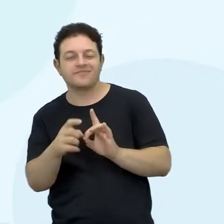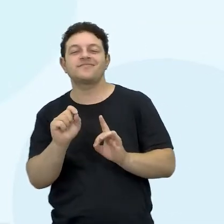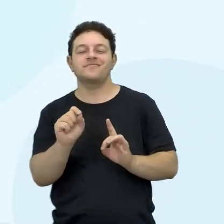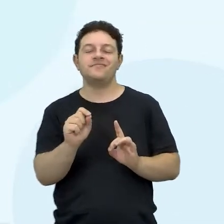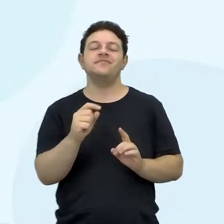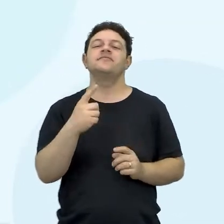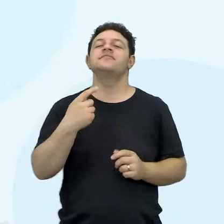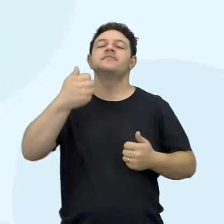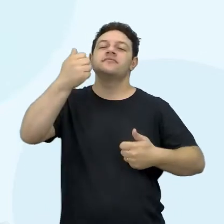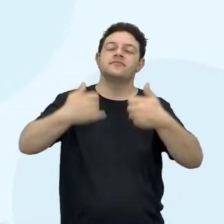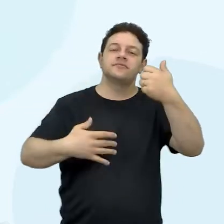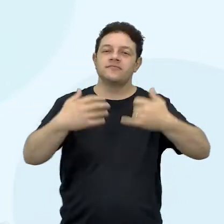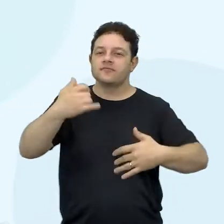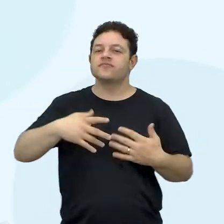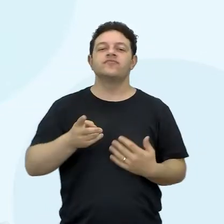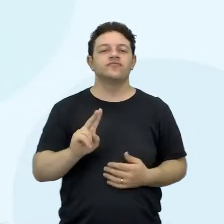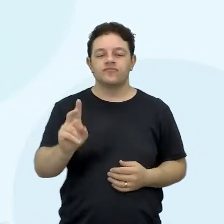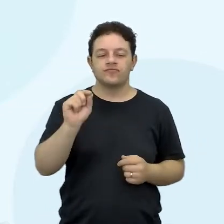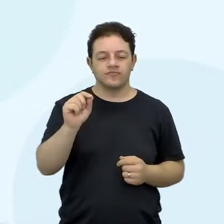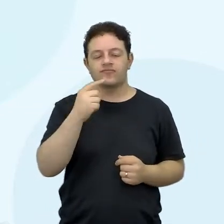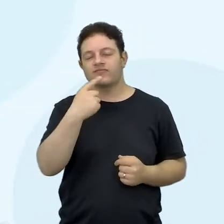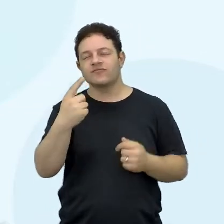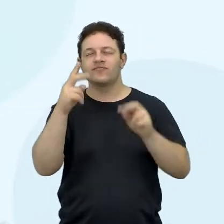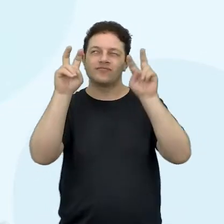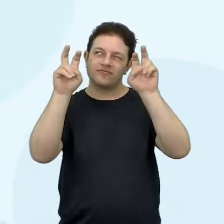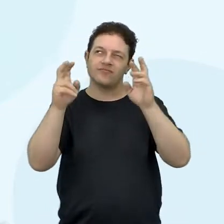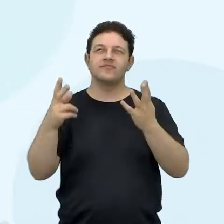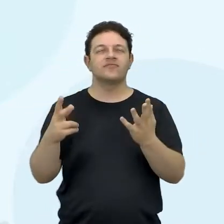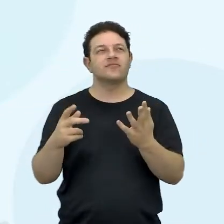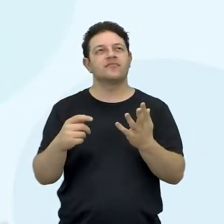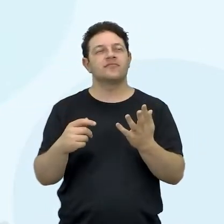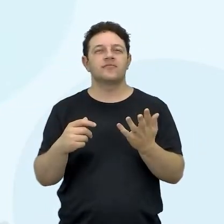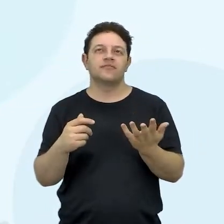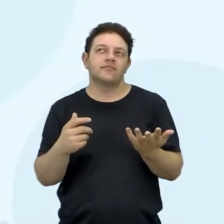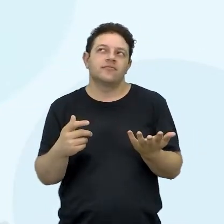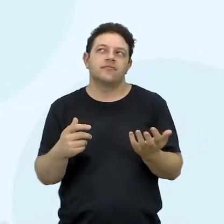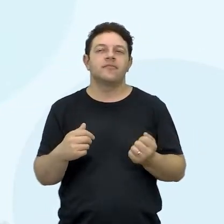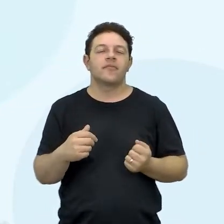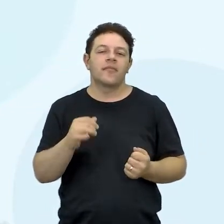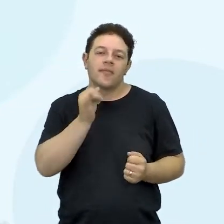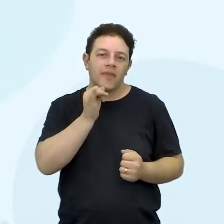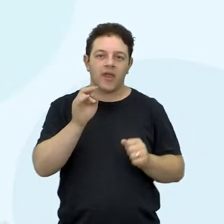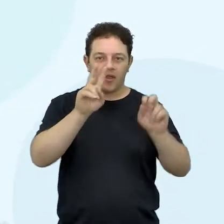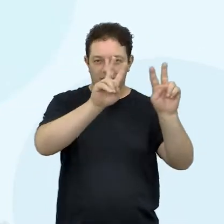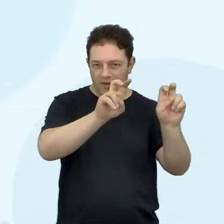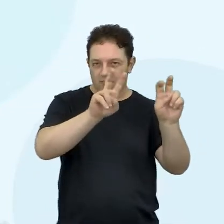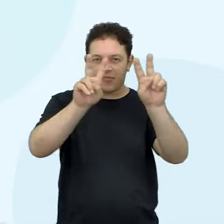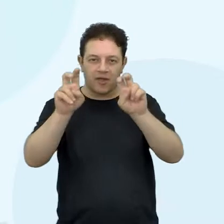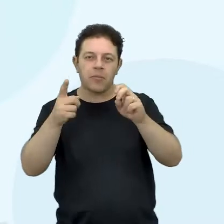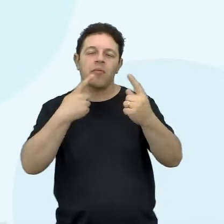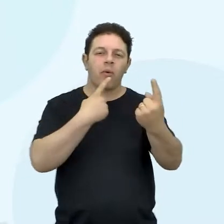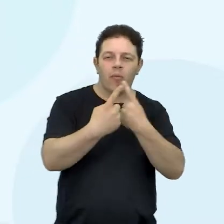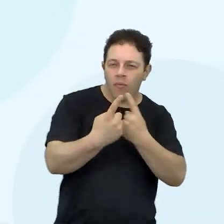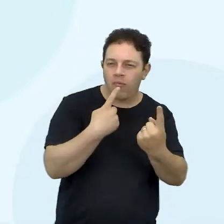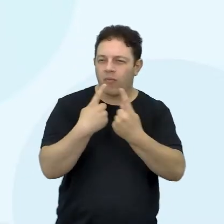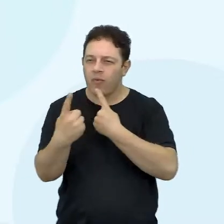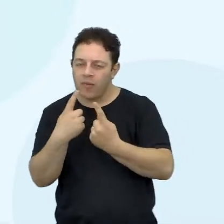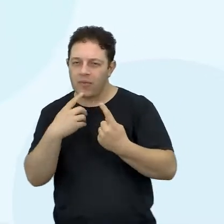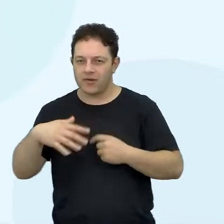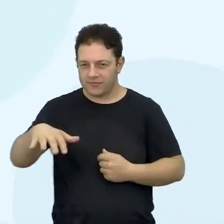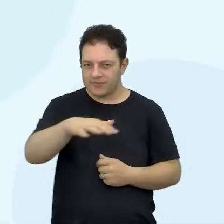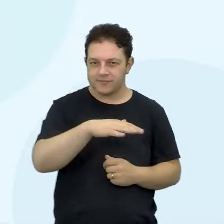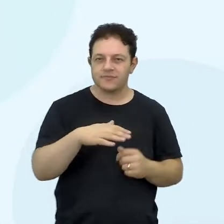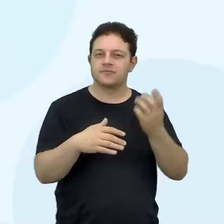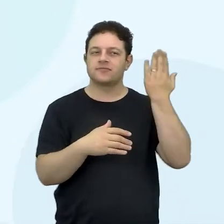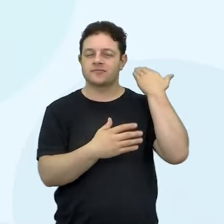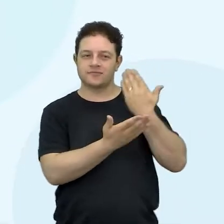vai falar, né, continuando então nessa questão, né, de temas para o debate, né, que a gente